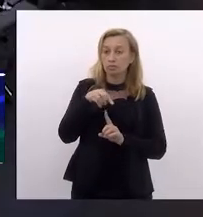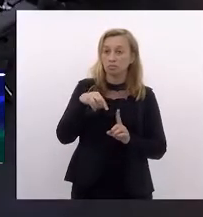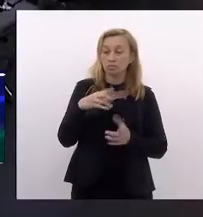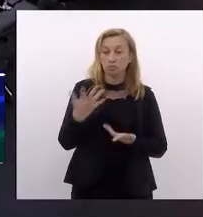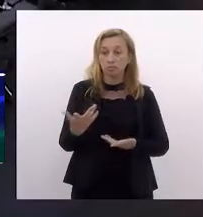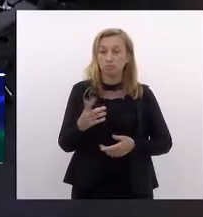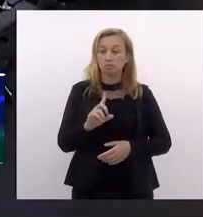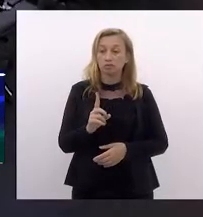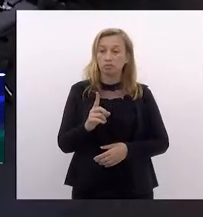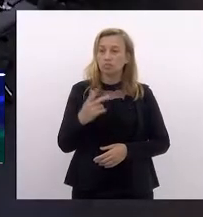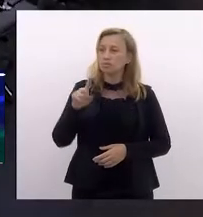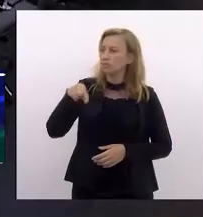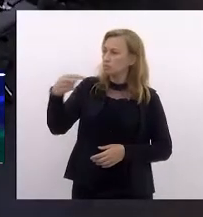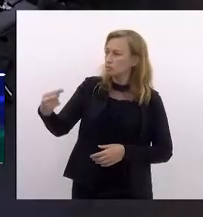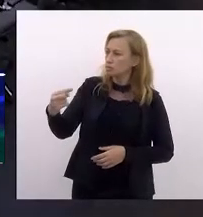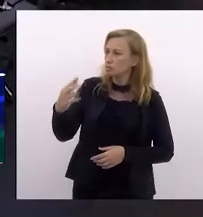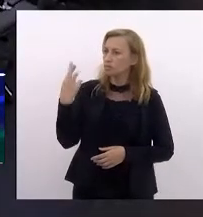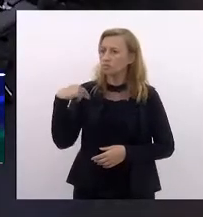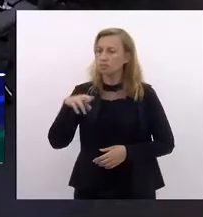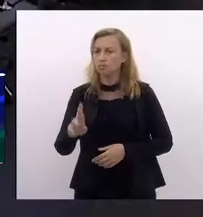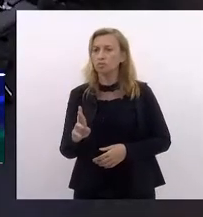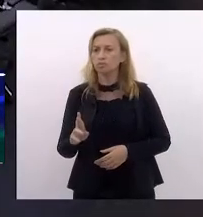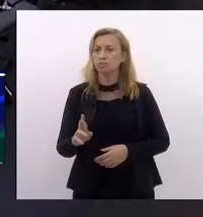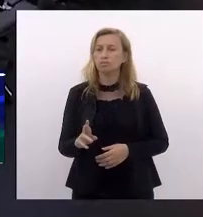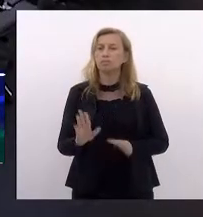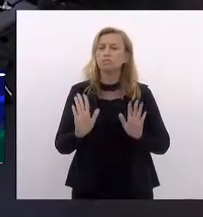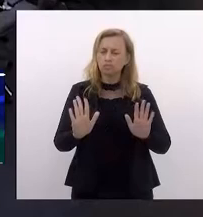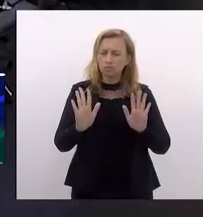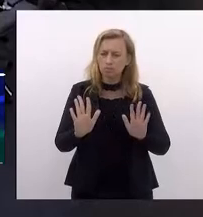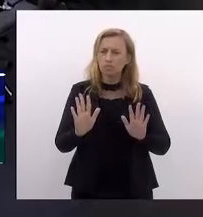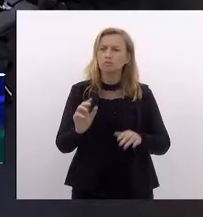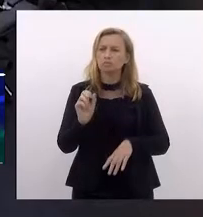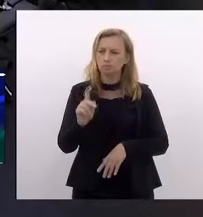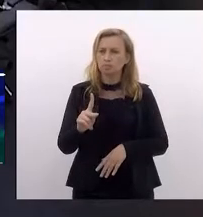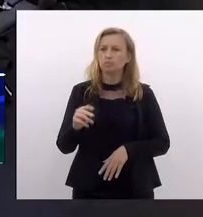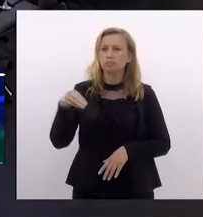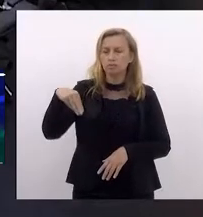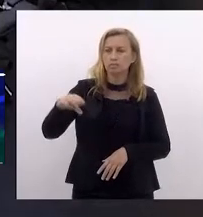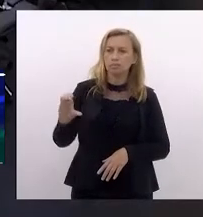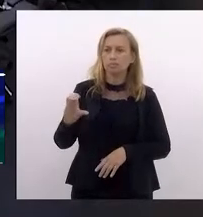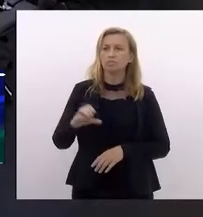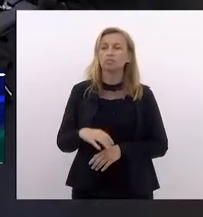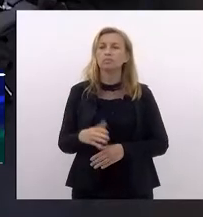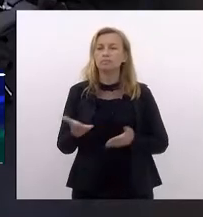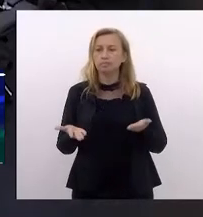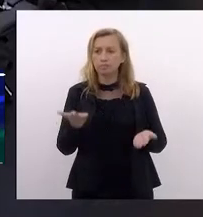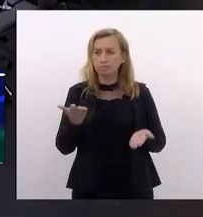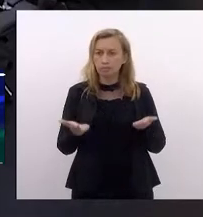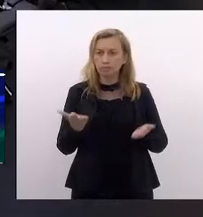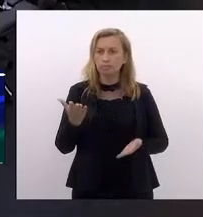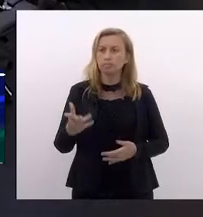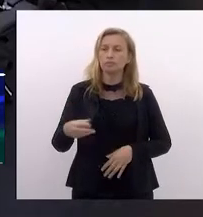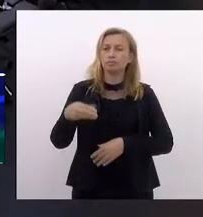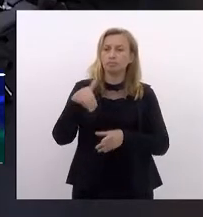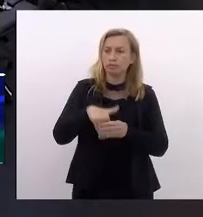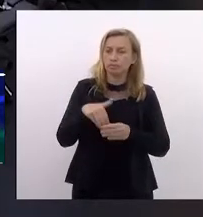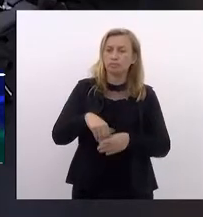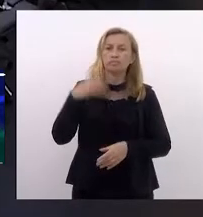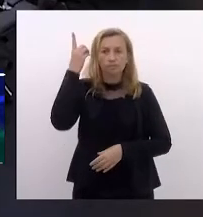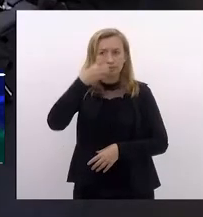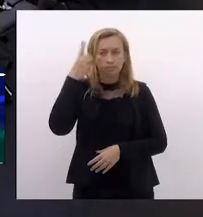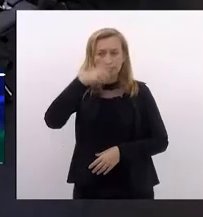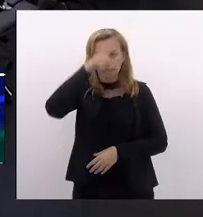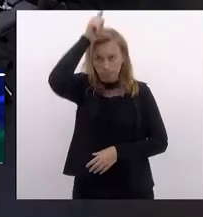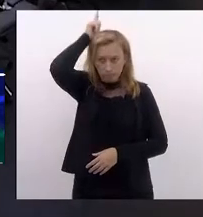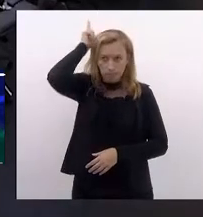e não incluem as outras religiões Qual foi uma das funções equilibrado voto Luiz